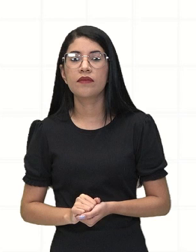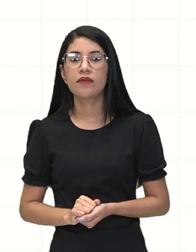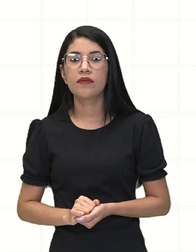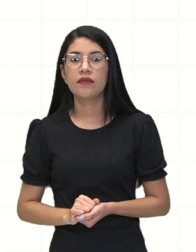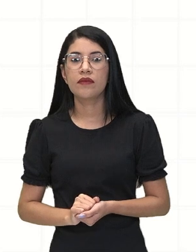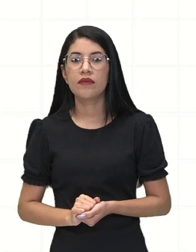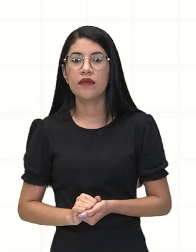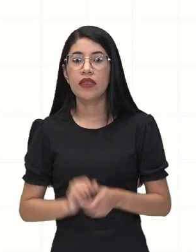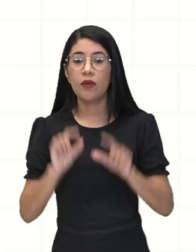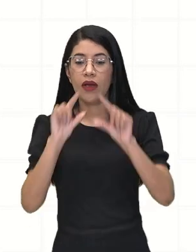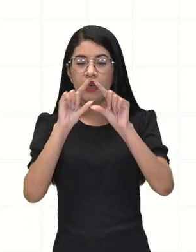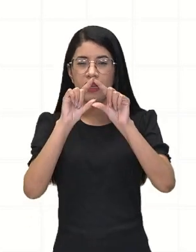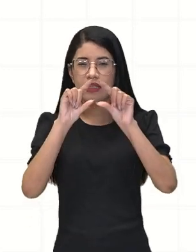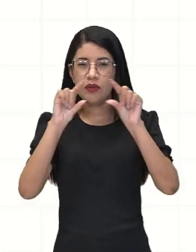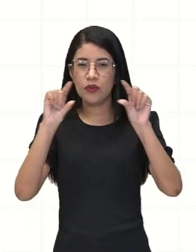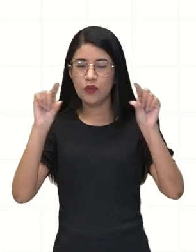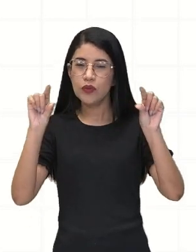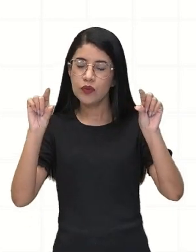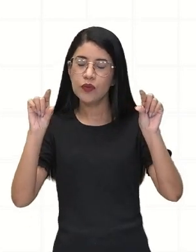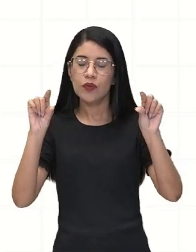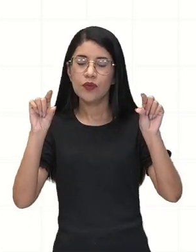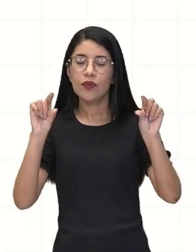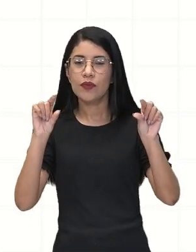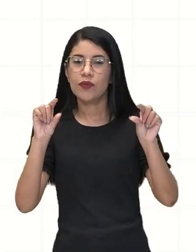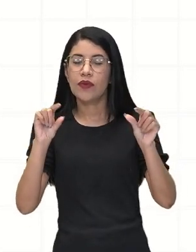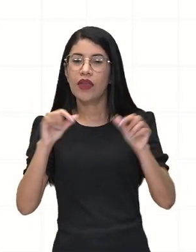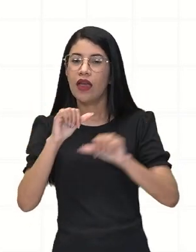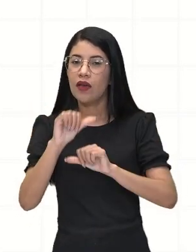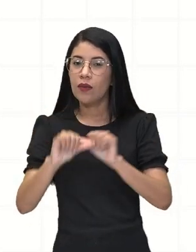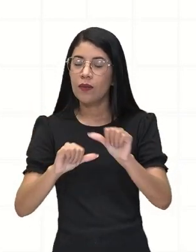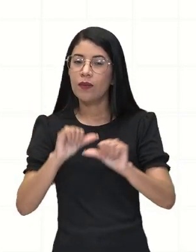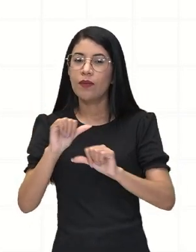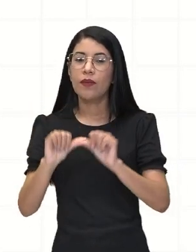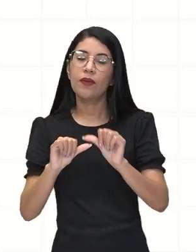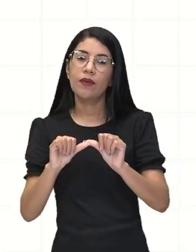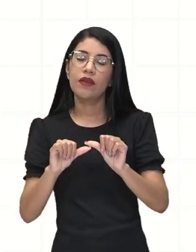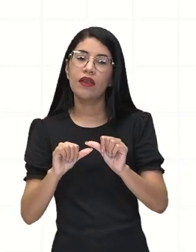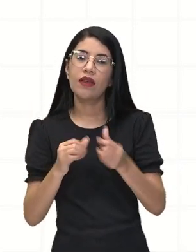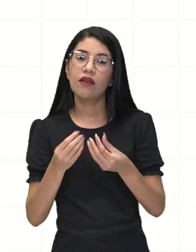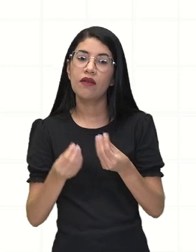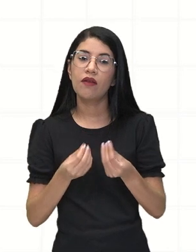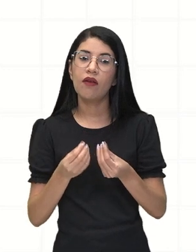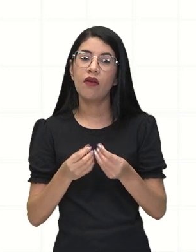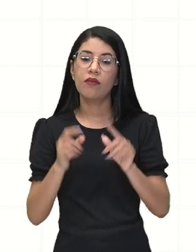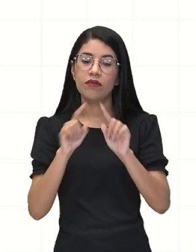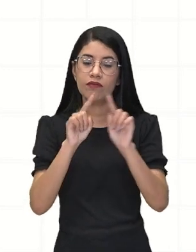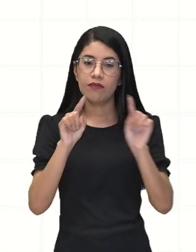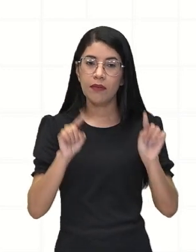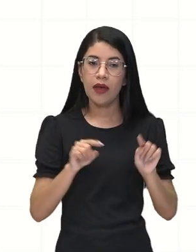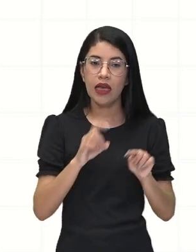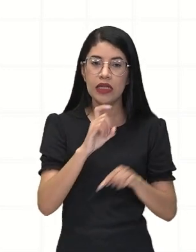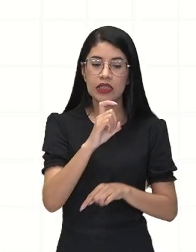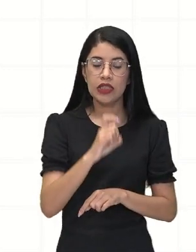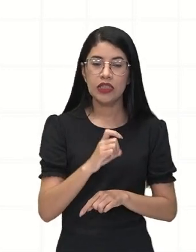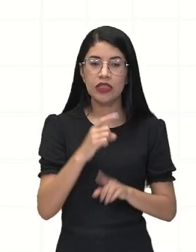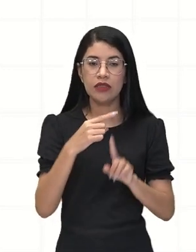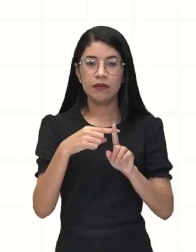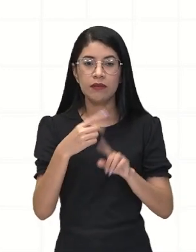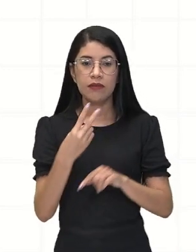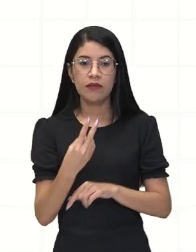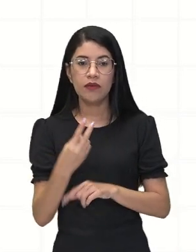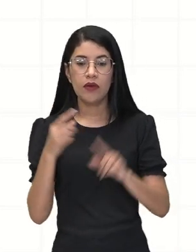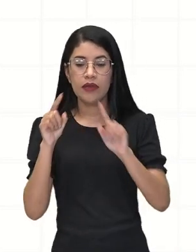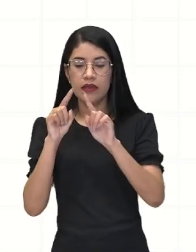esta soma e reescrevi como sendo o produto de